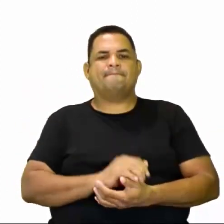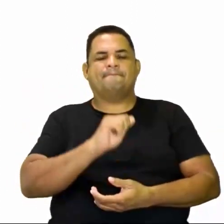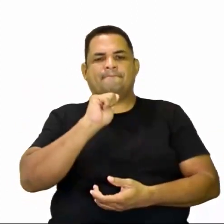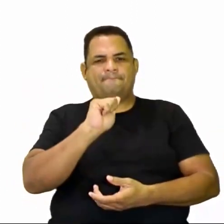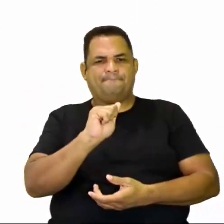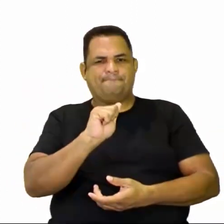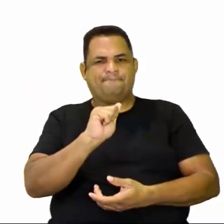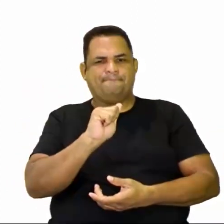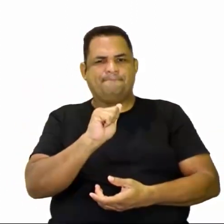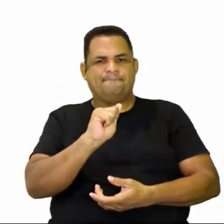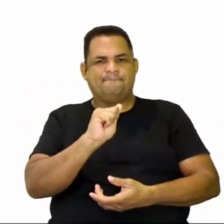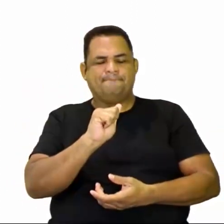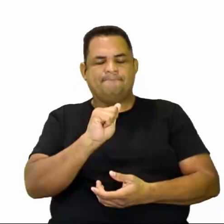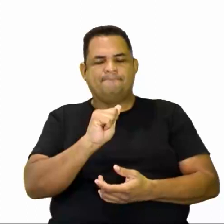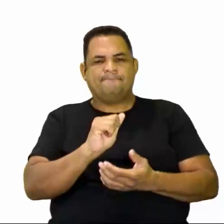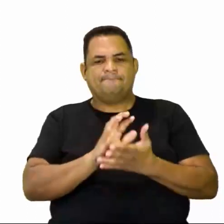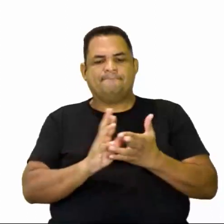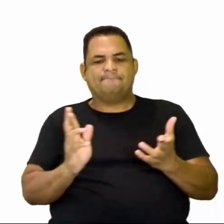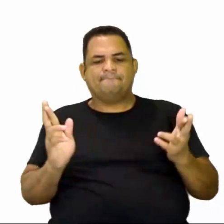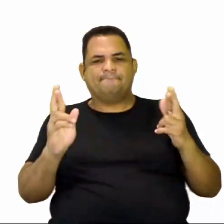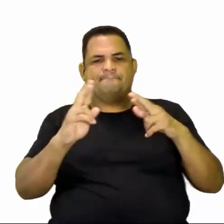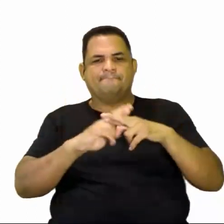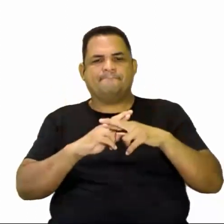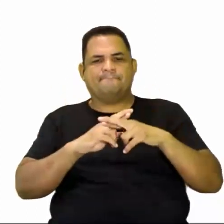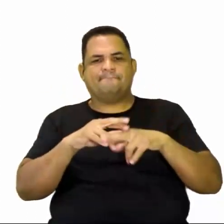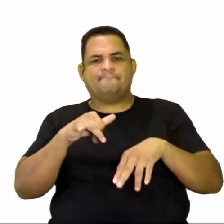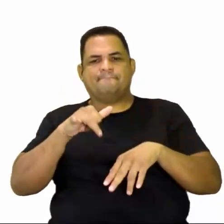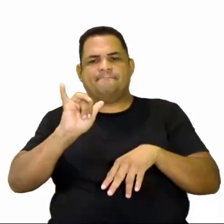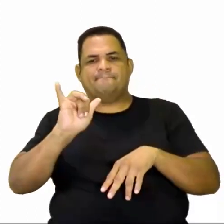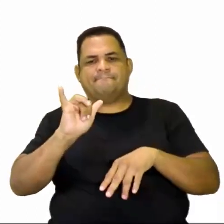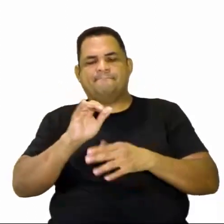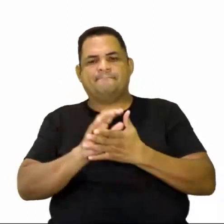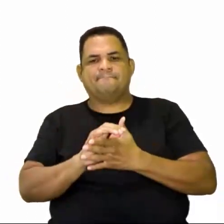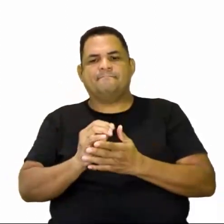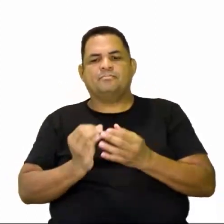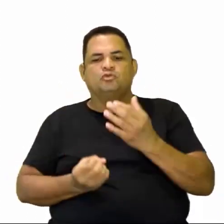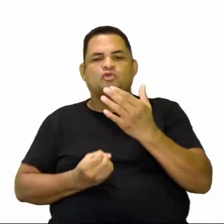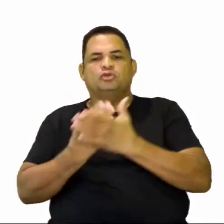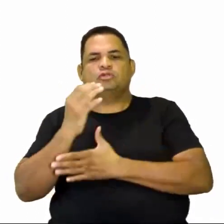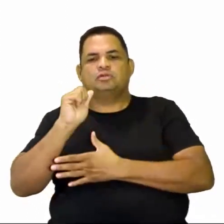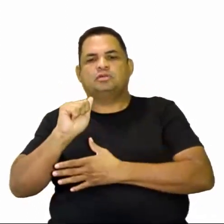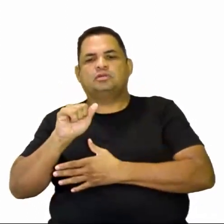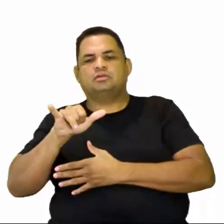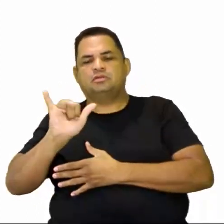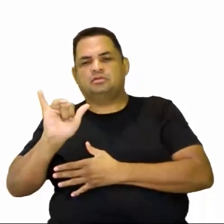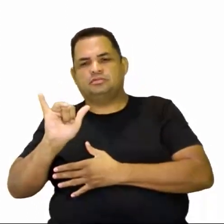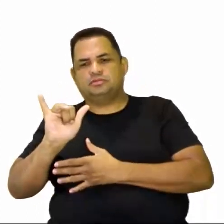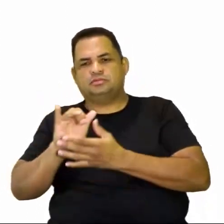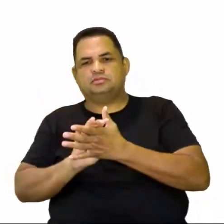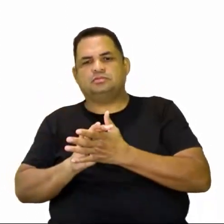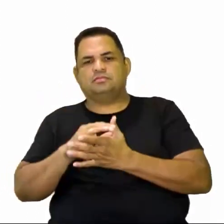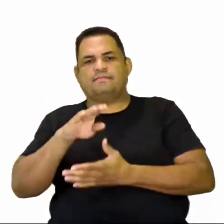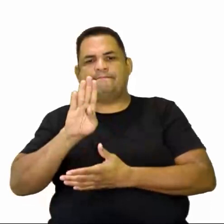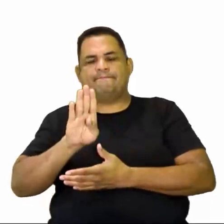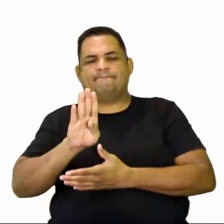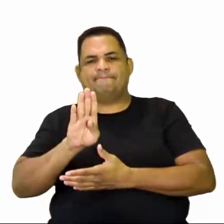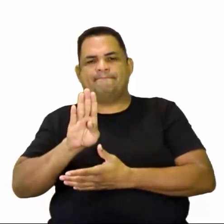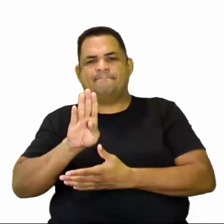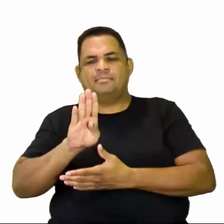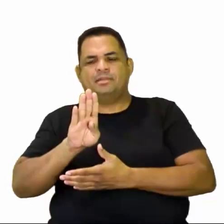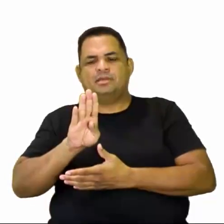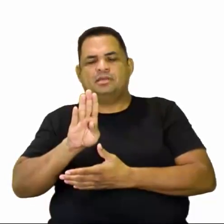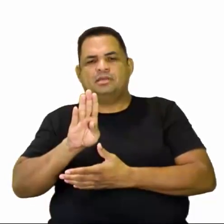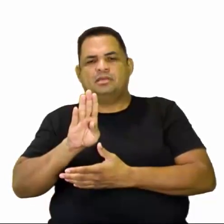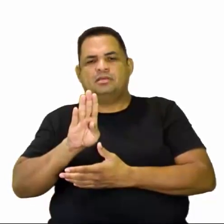A reage com Y, formando AY. E B ataca o